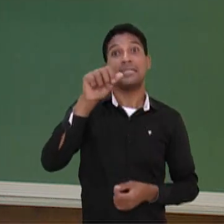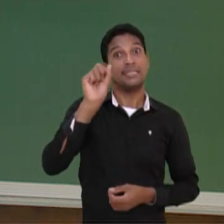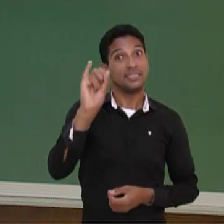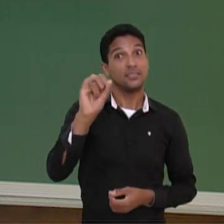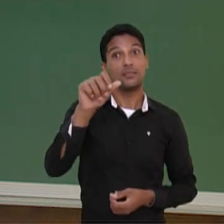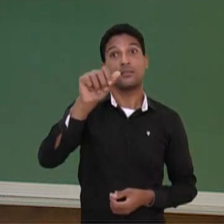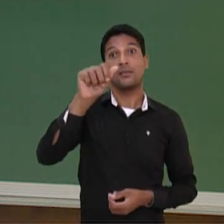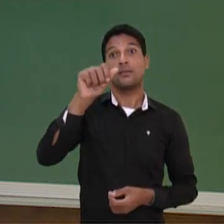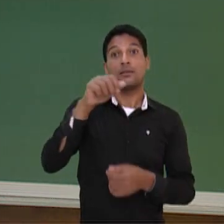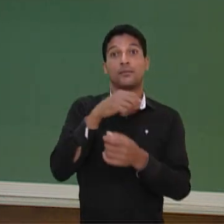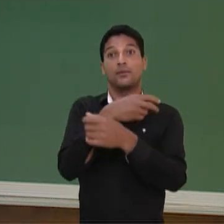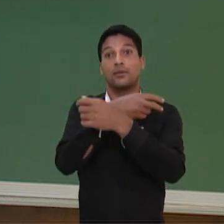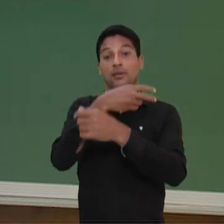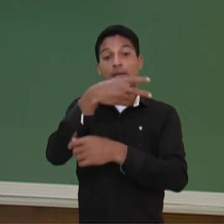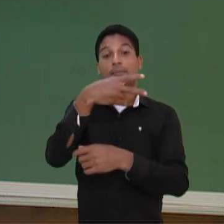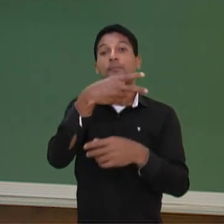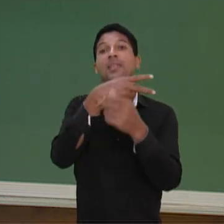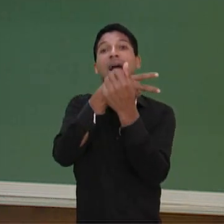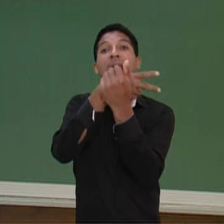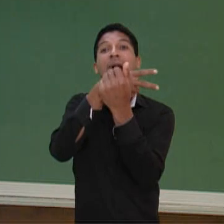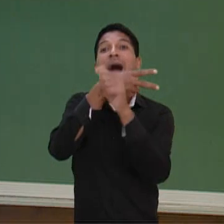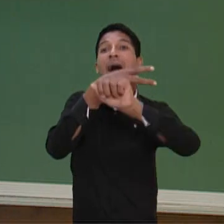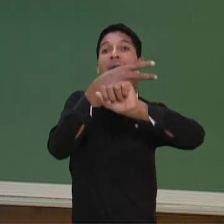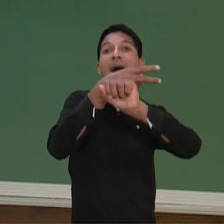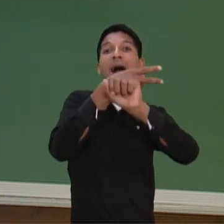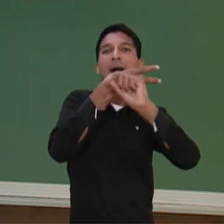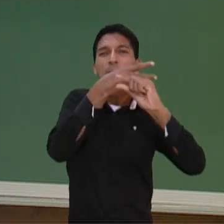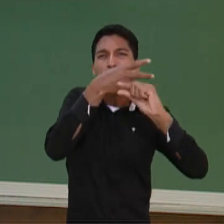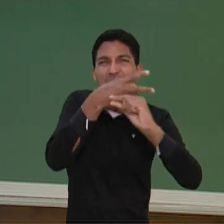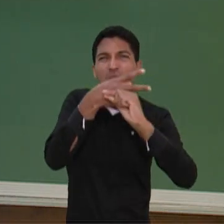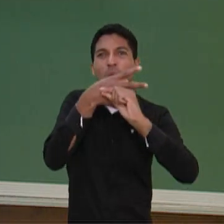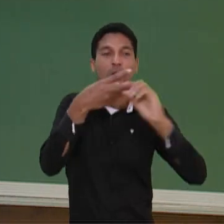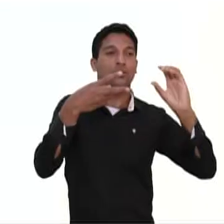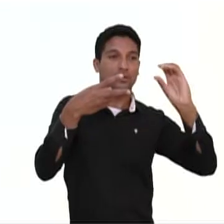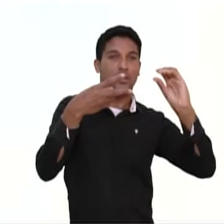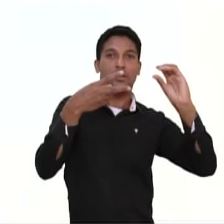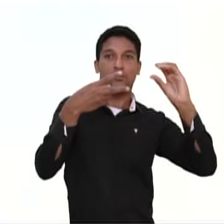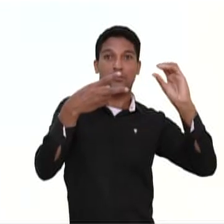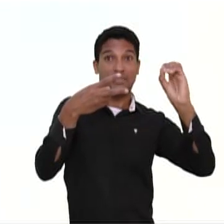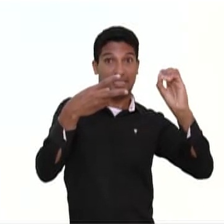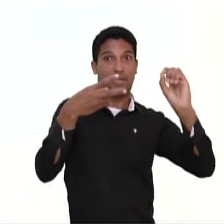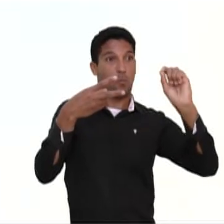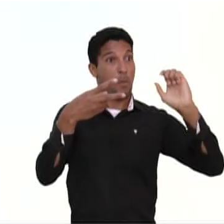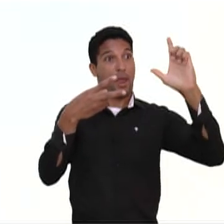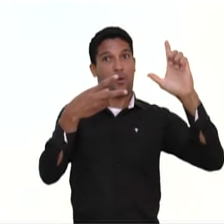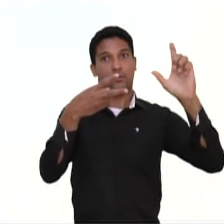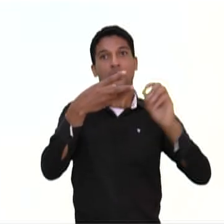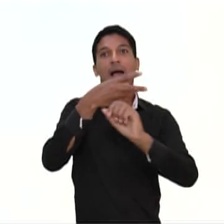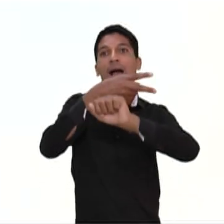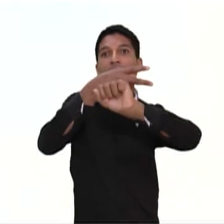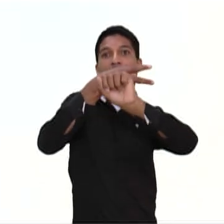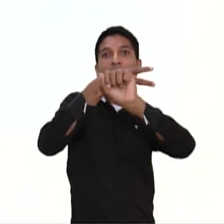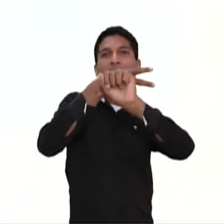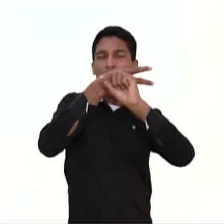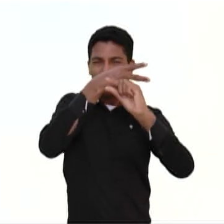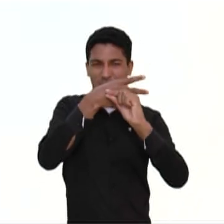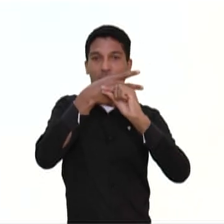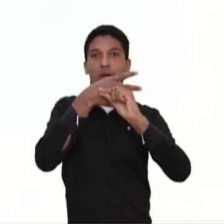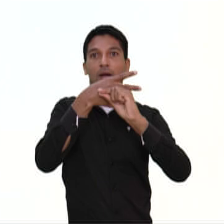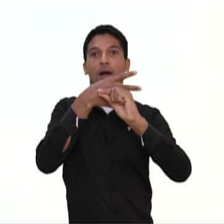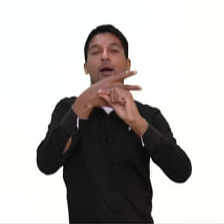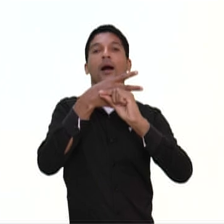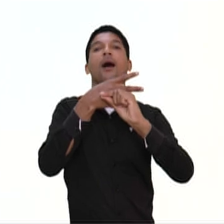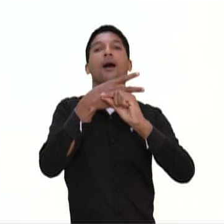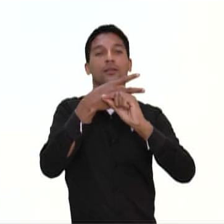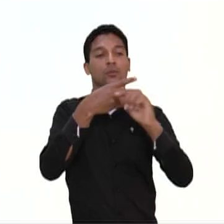tem concavidade voltada para baixo. Então, olha só, sempre nesse formato, ok? Então,